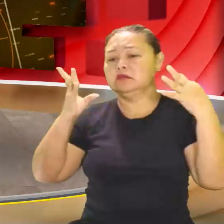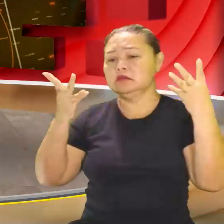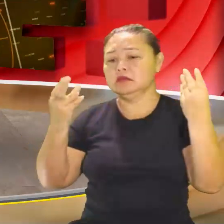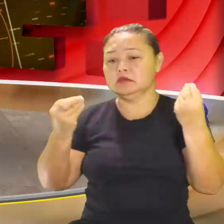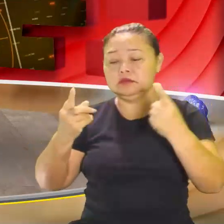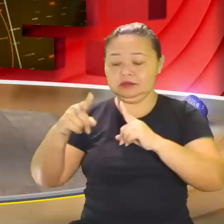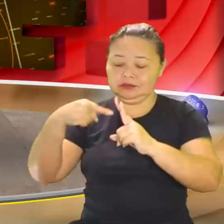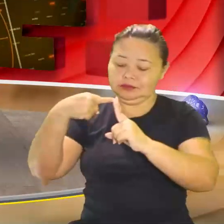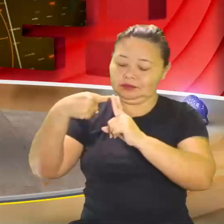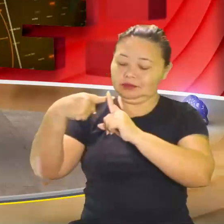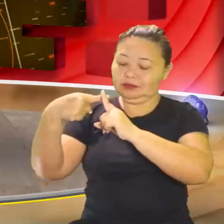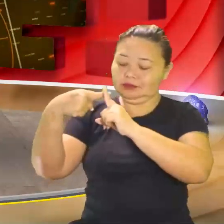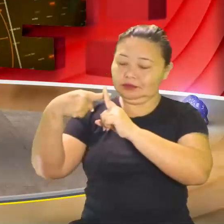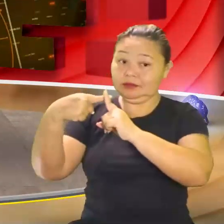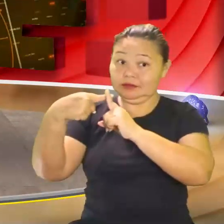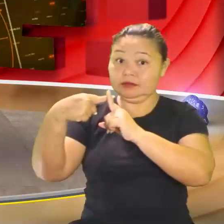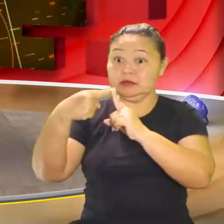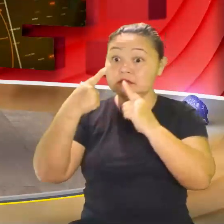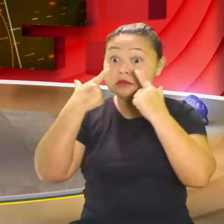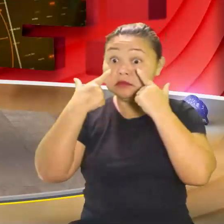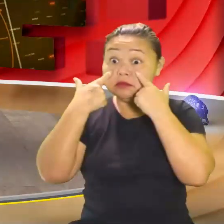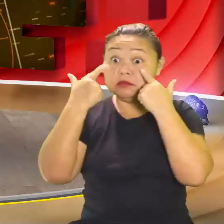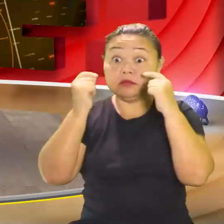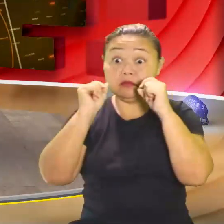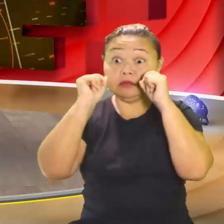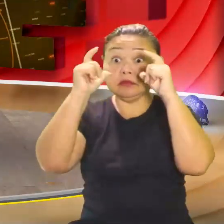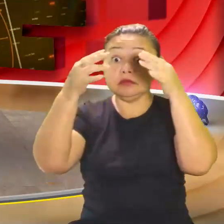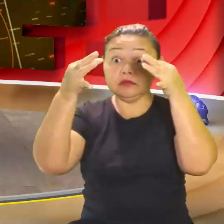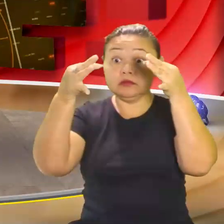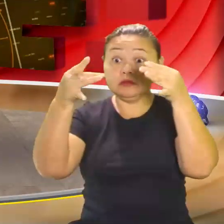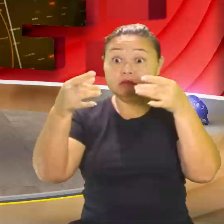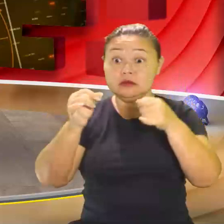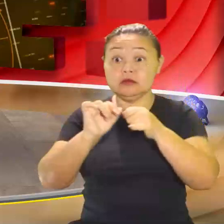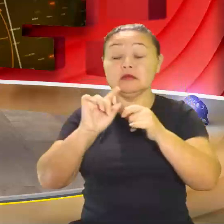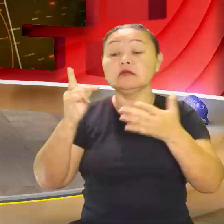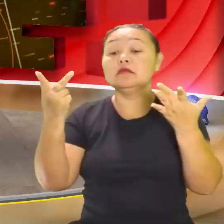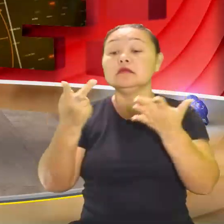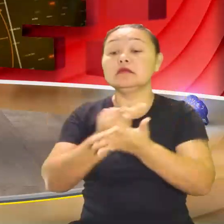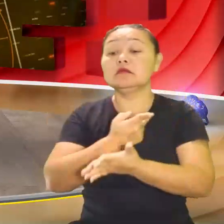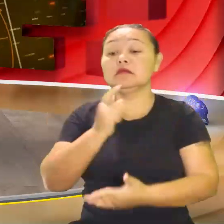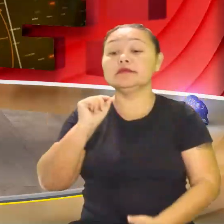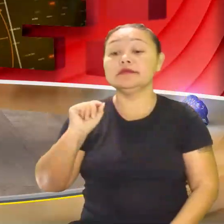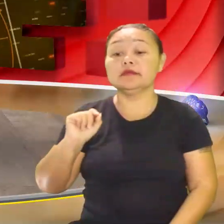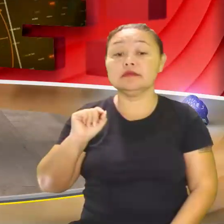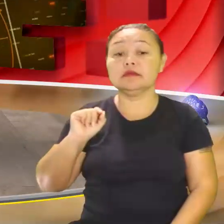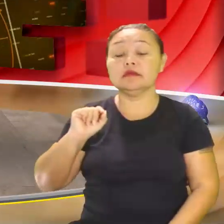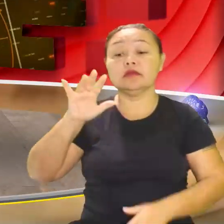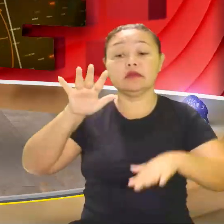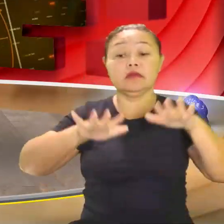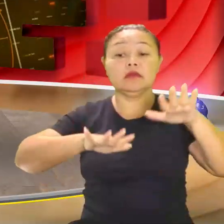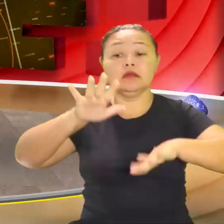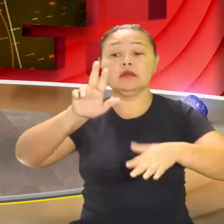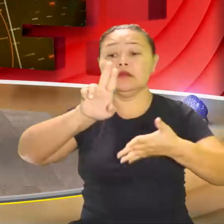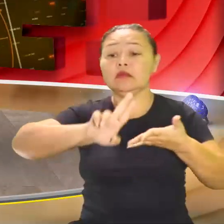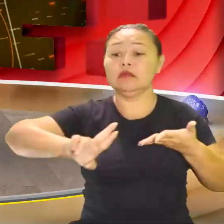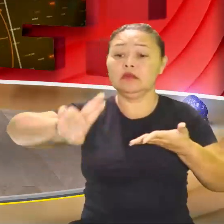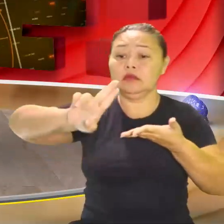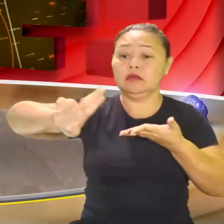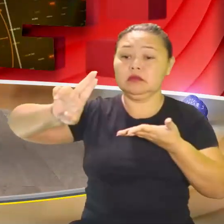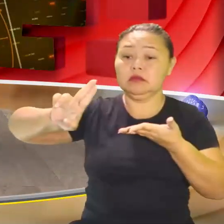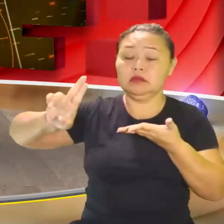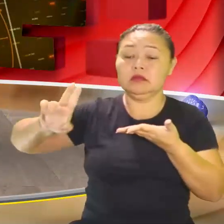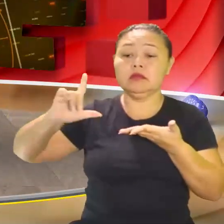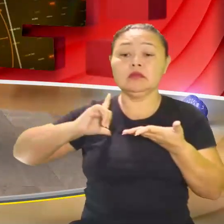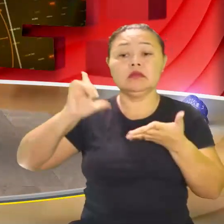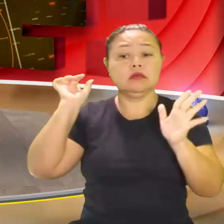tudo positivo. Tem que ficar atento a esses detalhes, né? Mas o que vai acontecer, né? Hoje a gente vai ver algumas